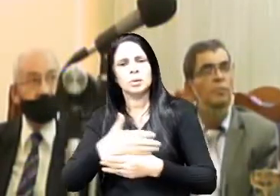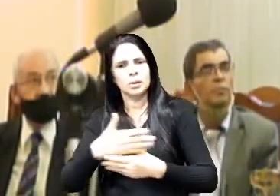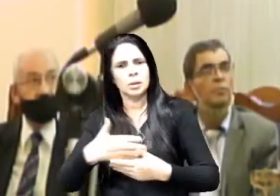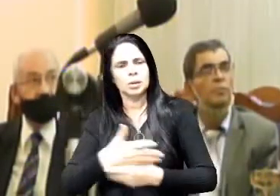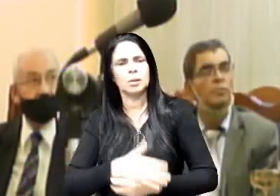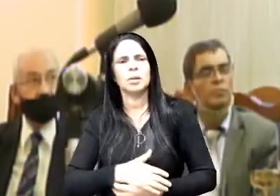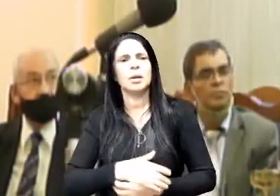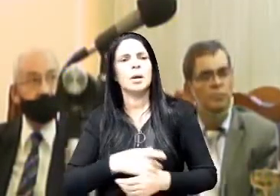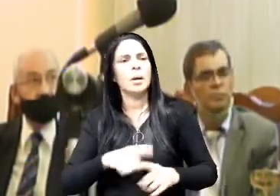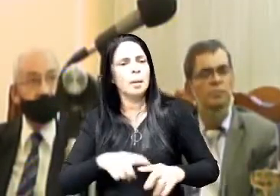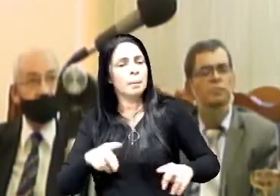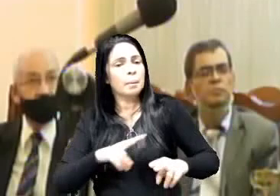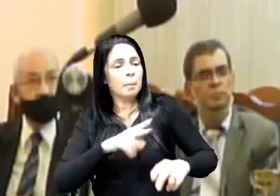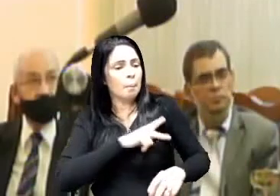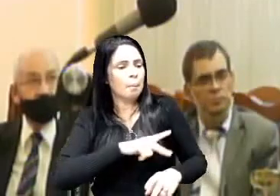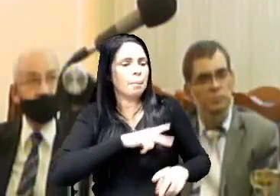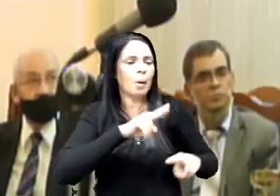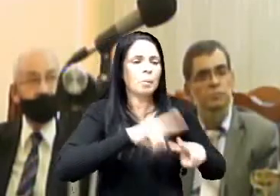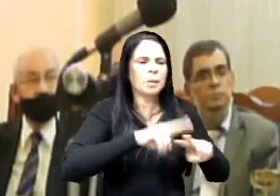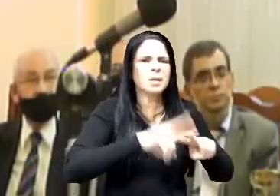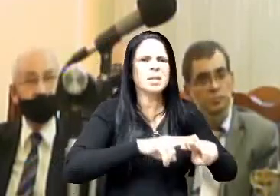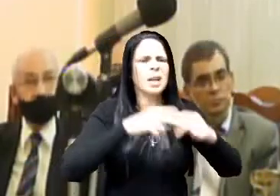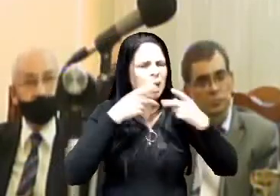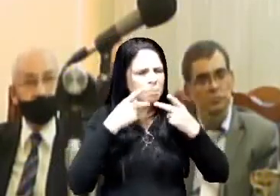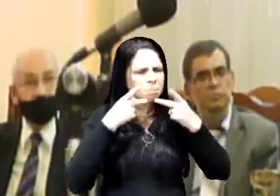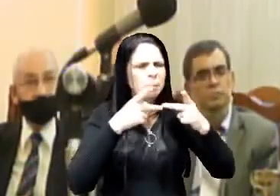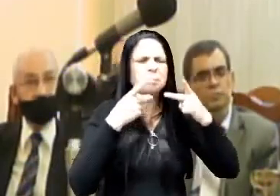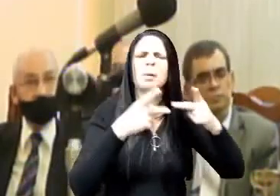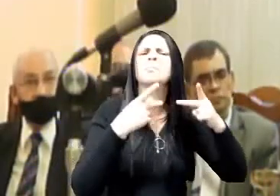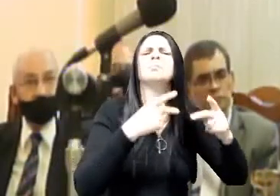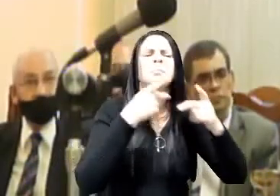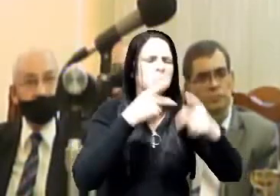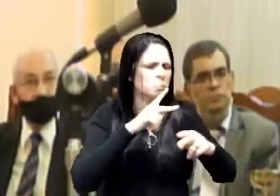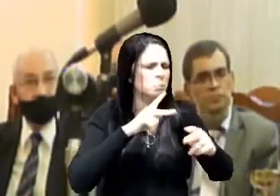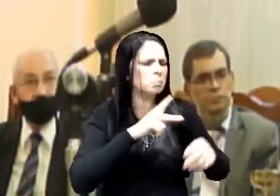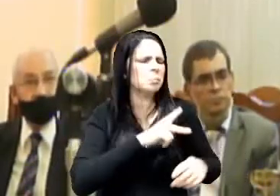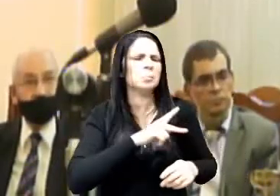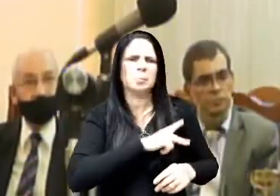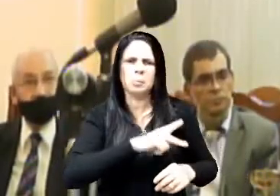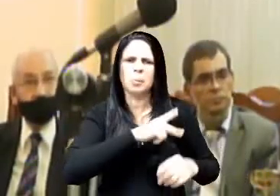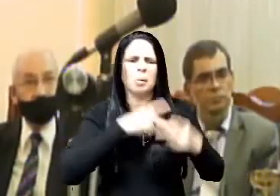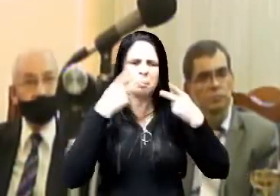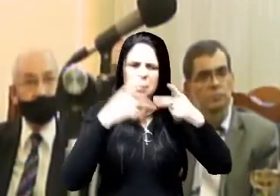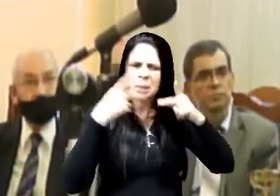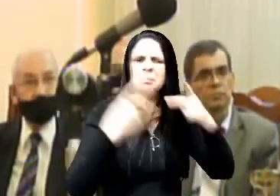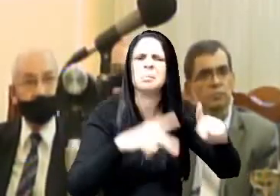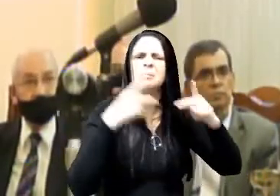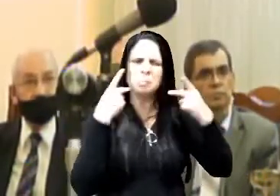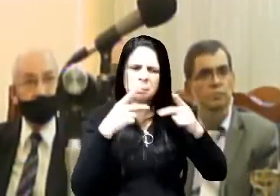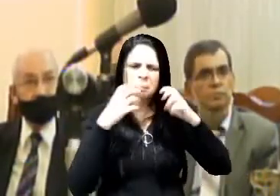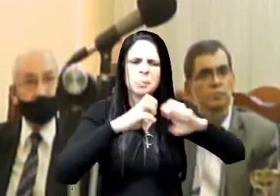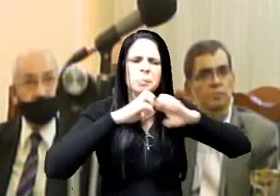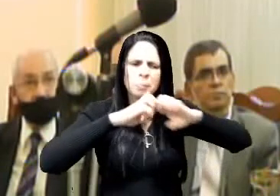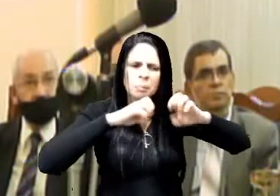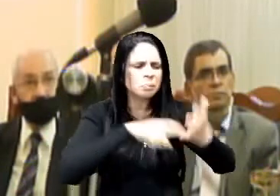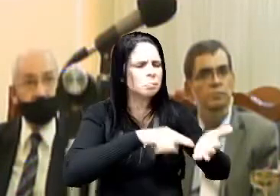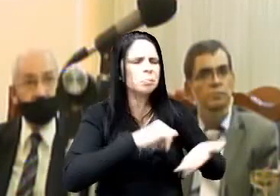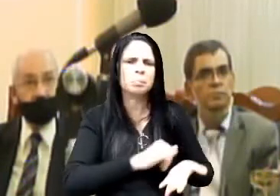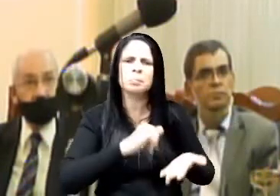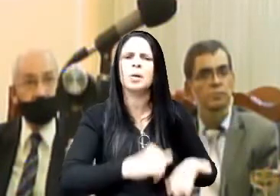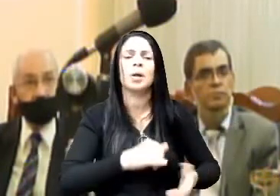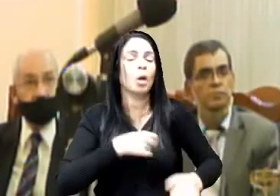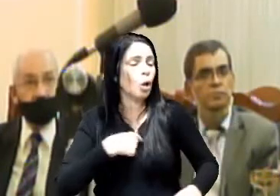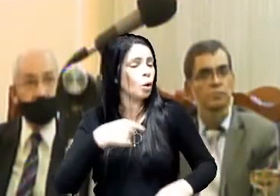tome evangelho, tome evangelho, na guarda pretoriana. Todo dia, 600 homens tinham que ouvir o evangelho. Eu estou preso aqui, mas eu não me calo.